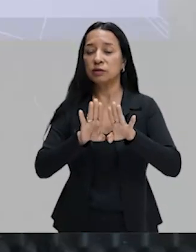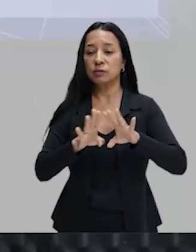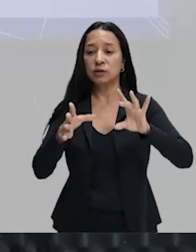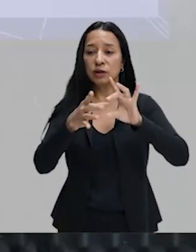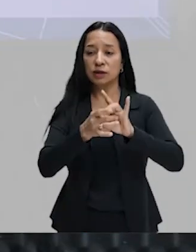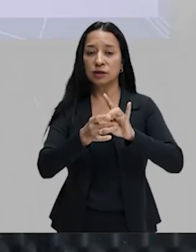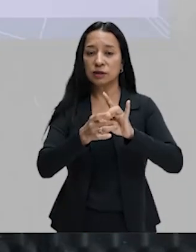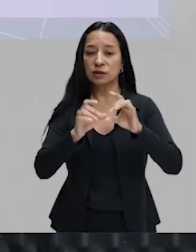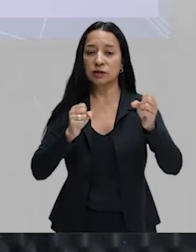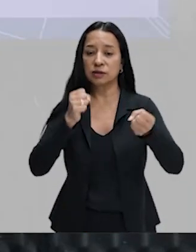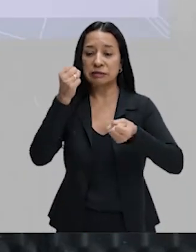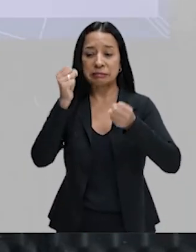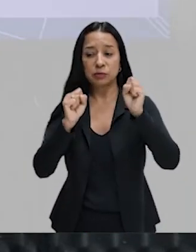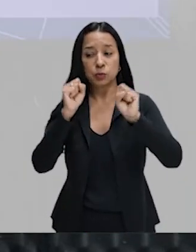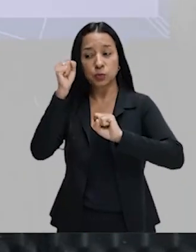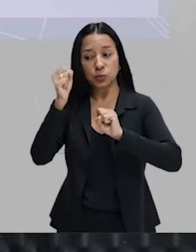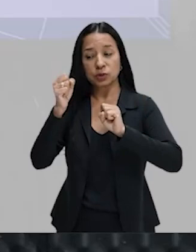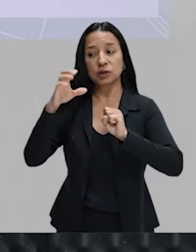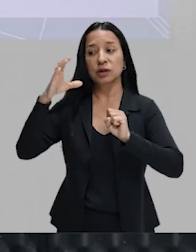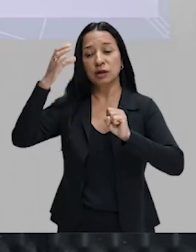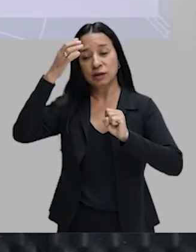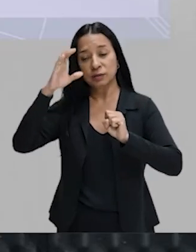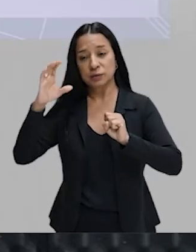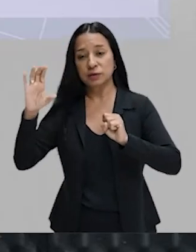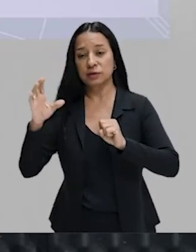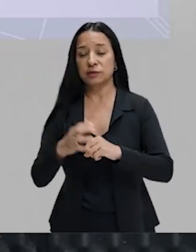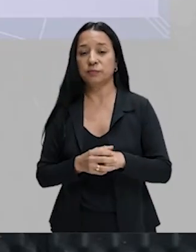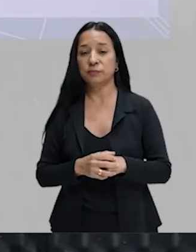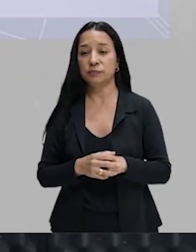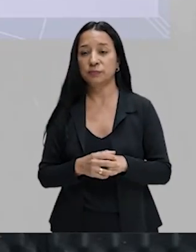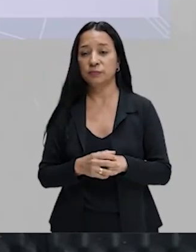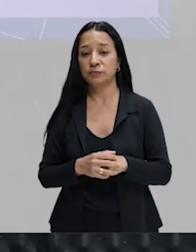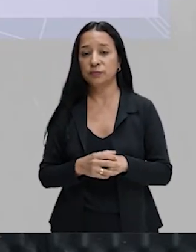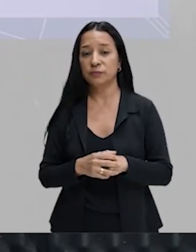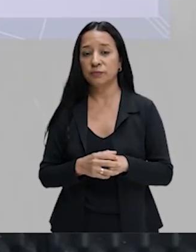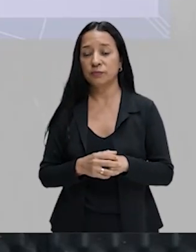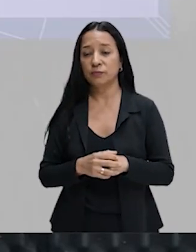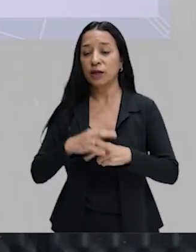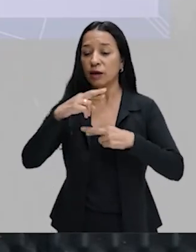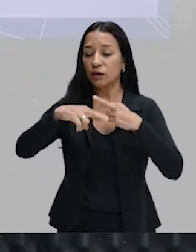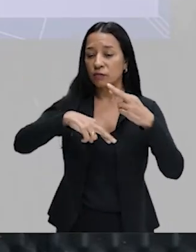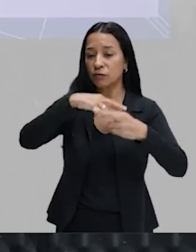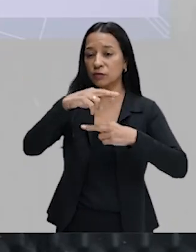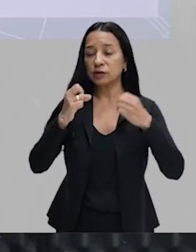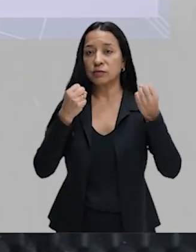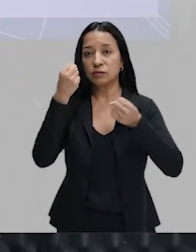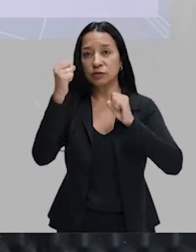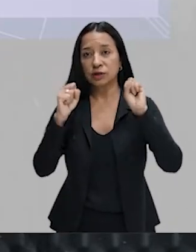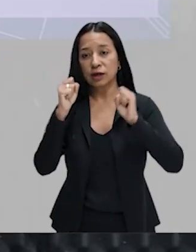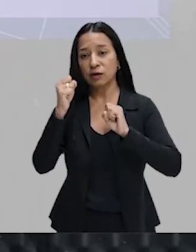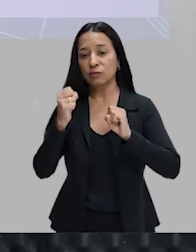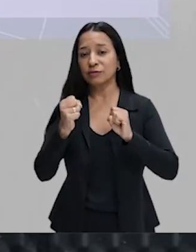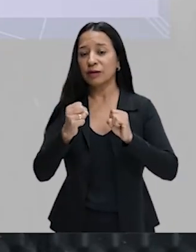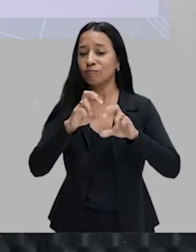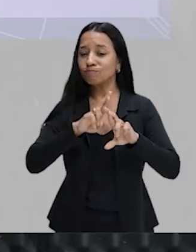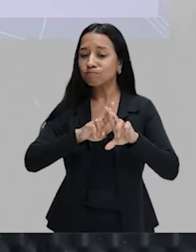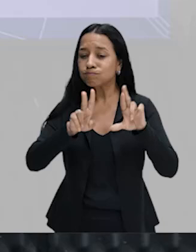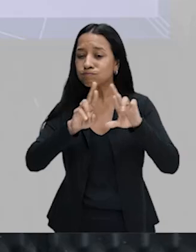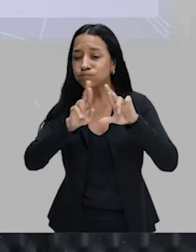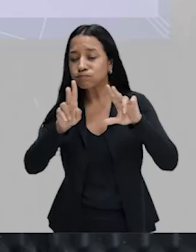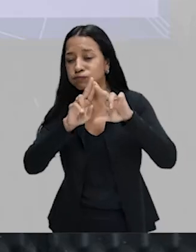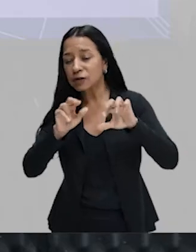as indústrias e a ciência. A Revolução Industrial traz uma série de modificações para a sociedade. E uma